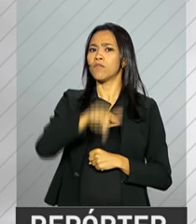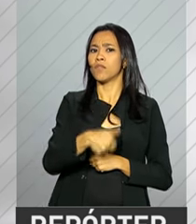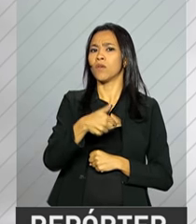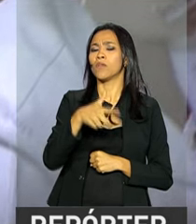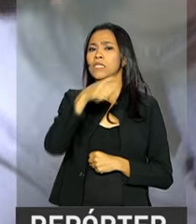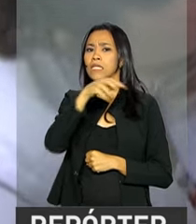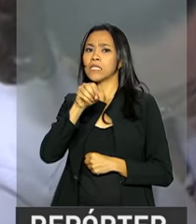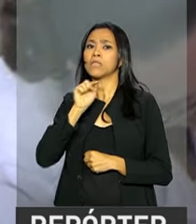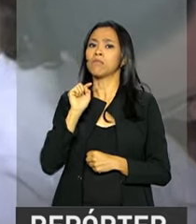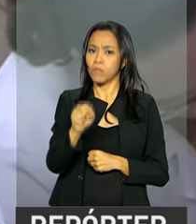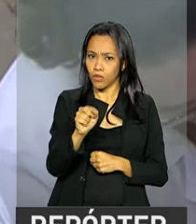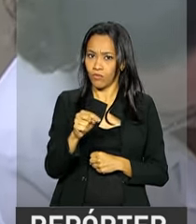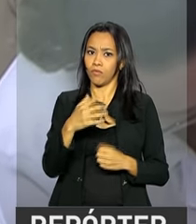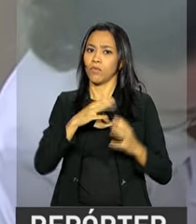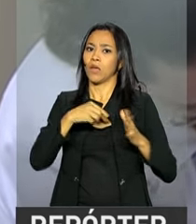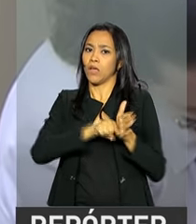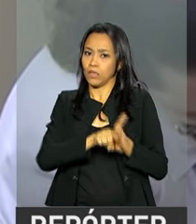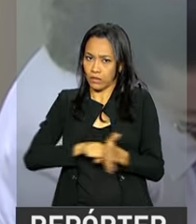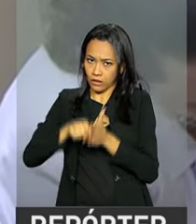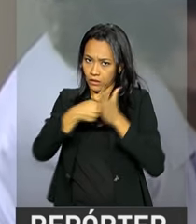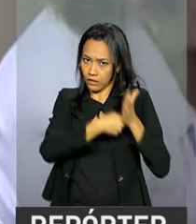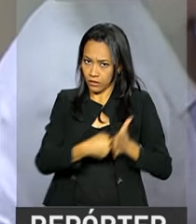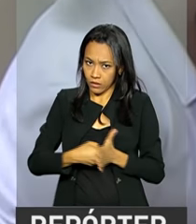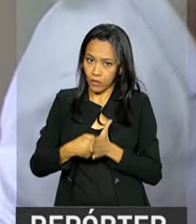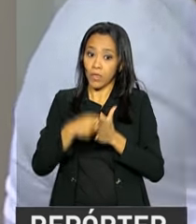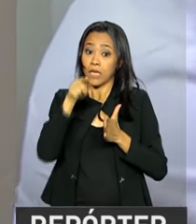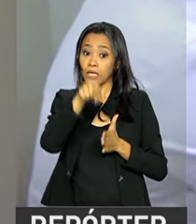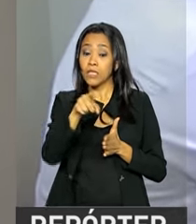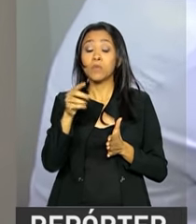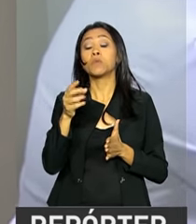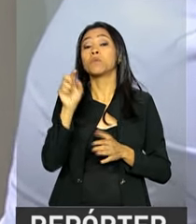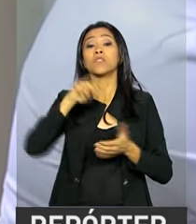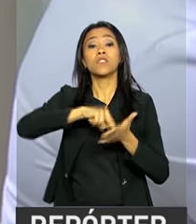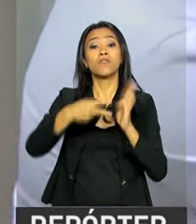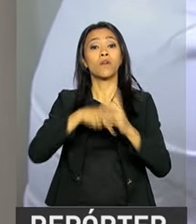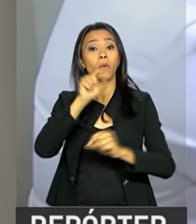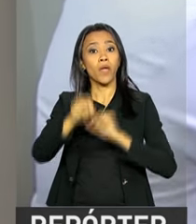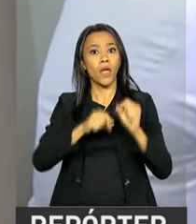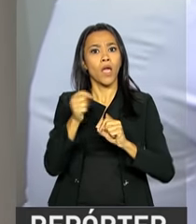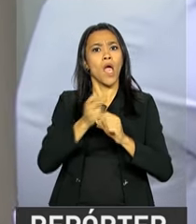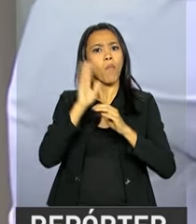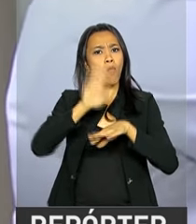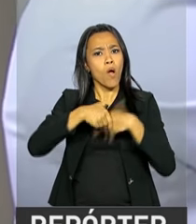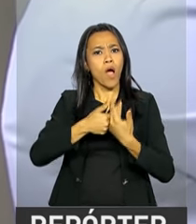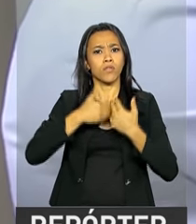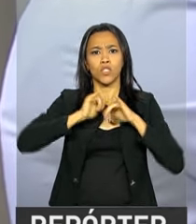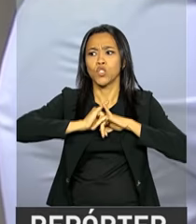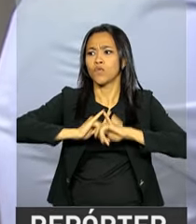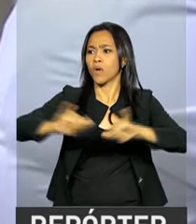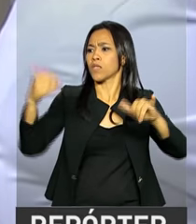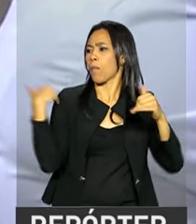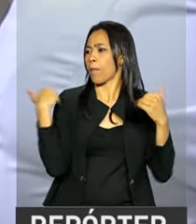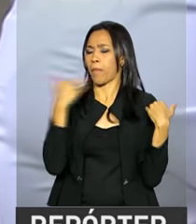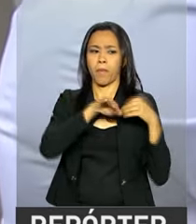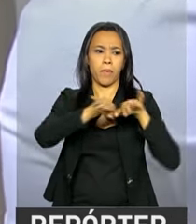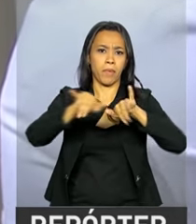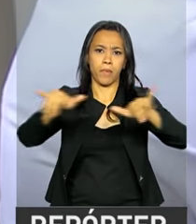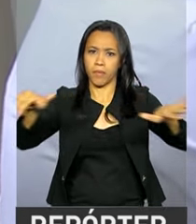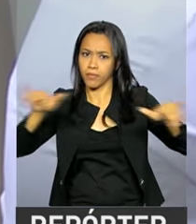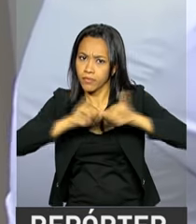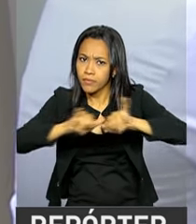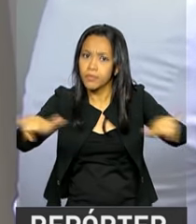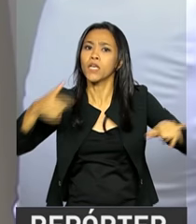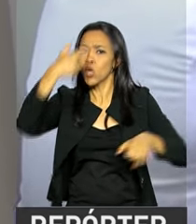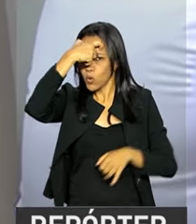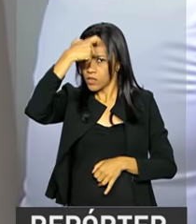mamografias. Na opinião dos médicos, esse avanço é resultado de campanhas, da oferta do exame pela rede pública e de uma maior